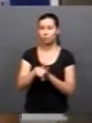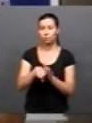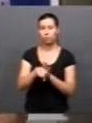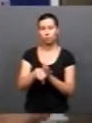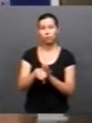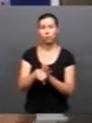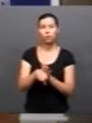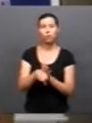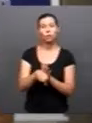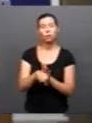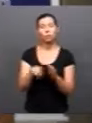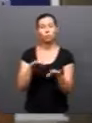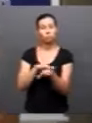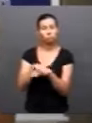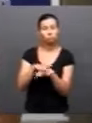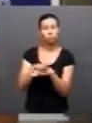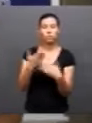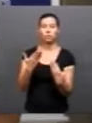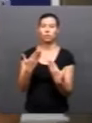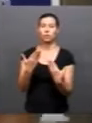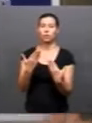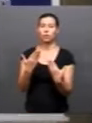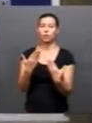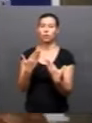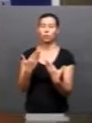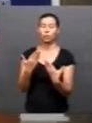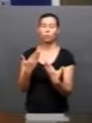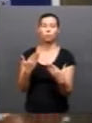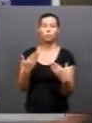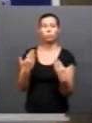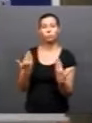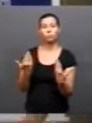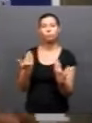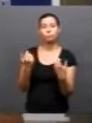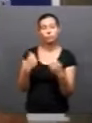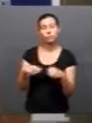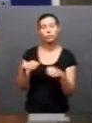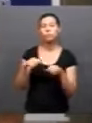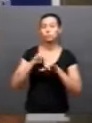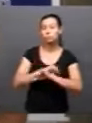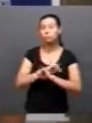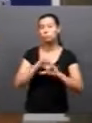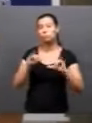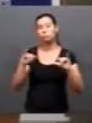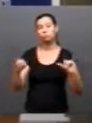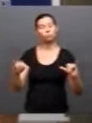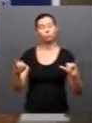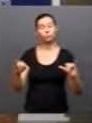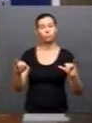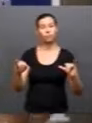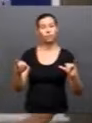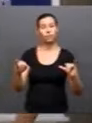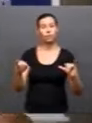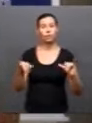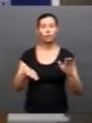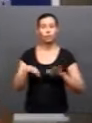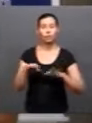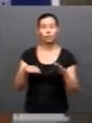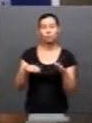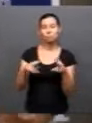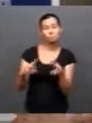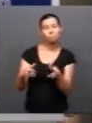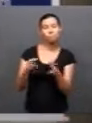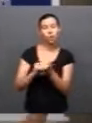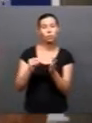o entendimento ou a sensação de que precisam divulgar o seu trabalho ou não percebem